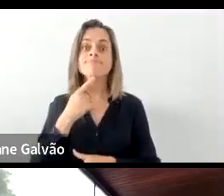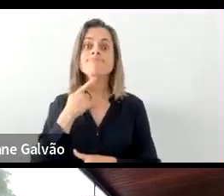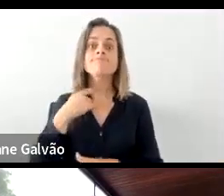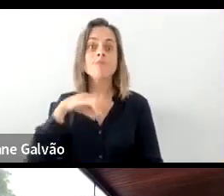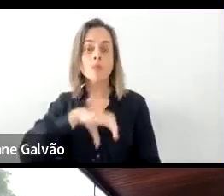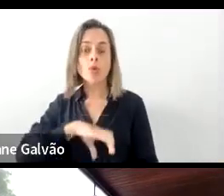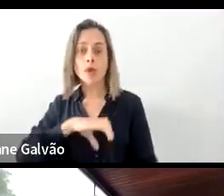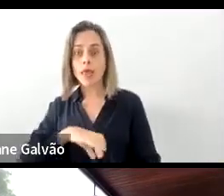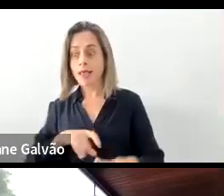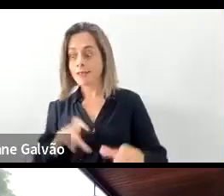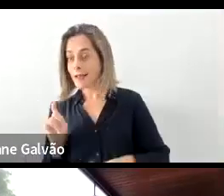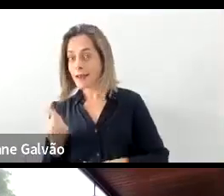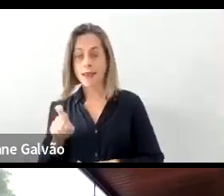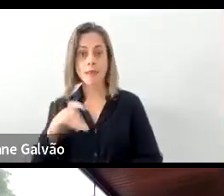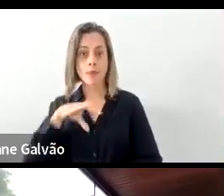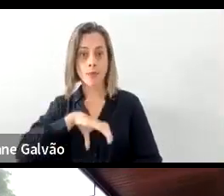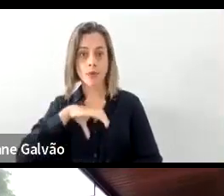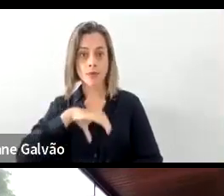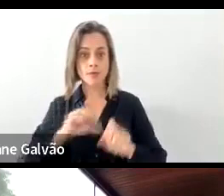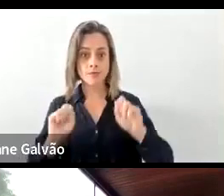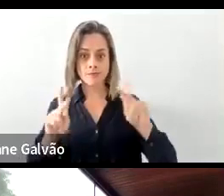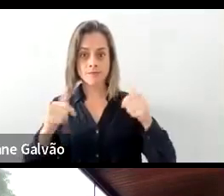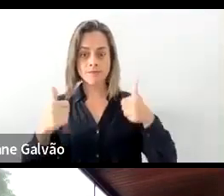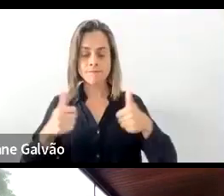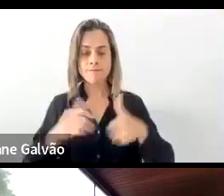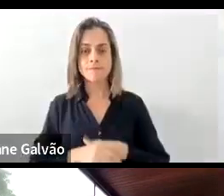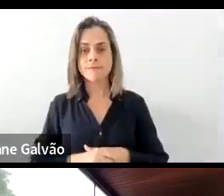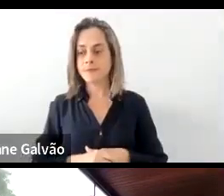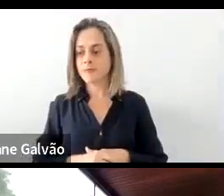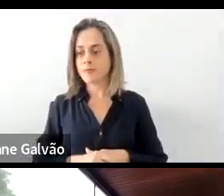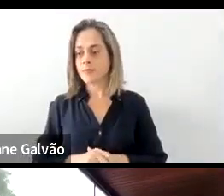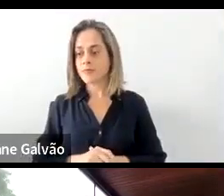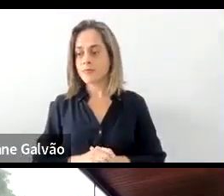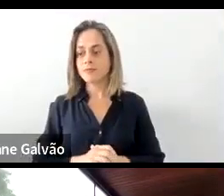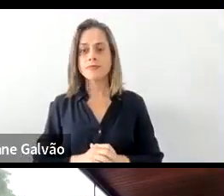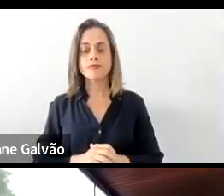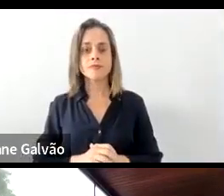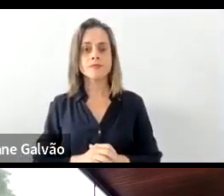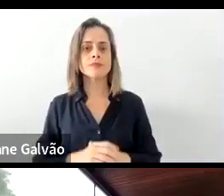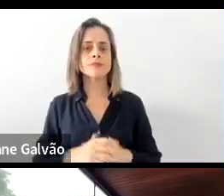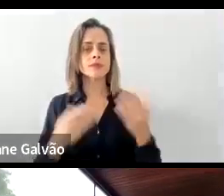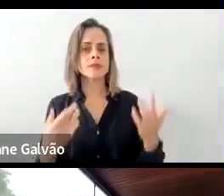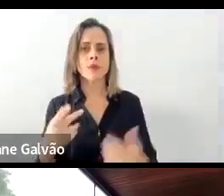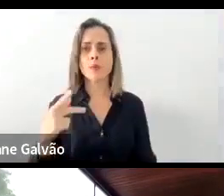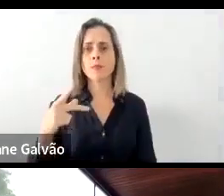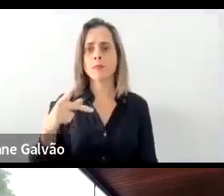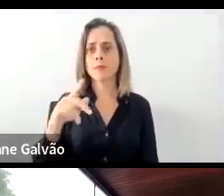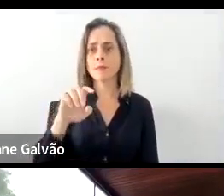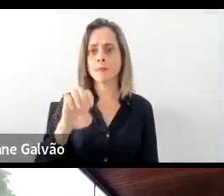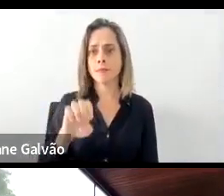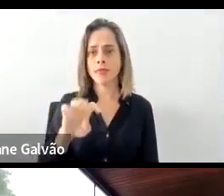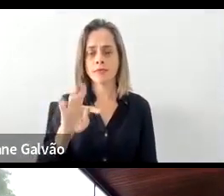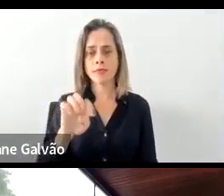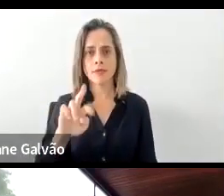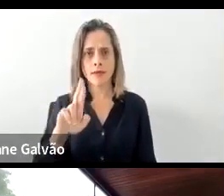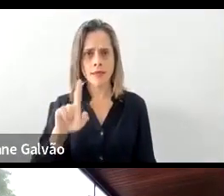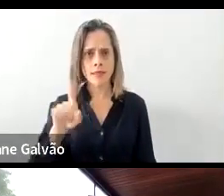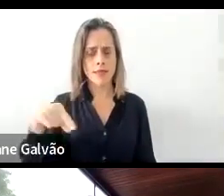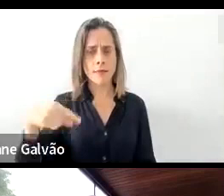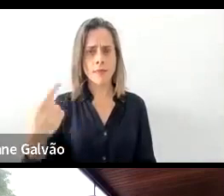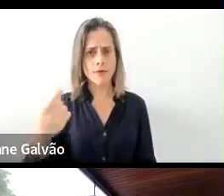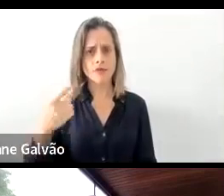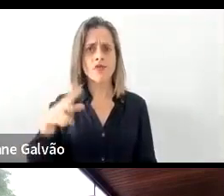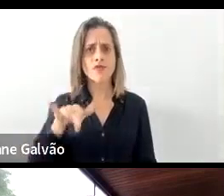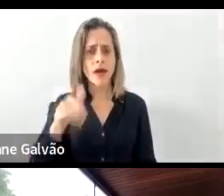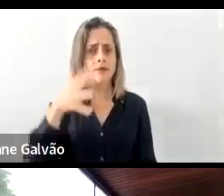outra coisa, nós daqui a pouco vamos começar a apresentação do Peter. A gente vai colocar